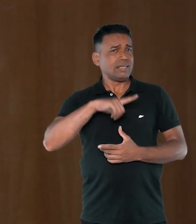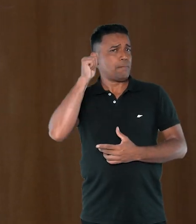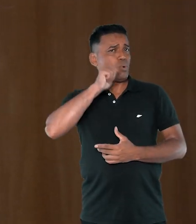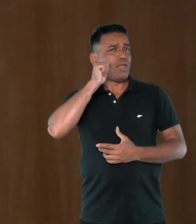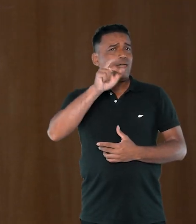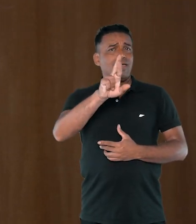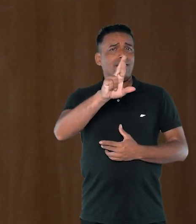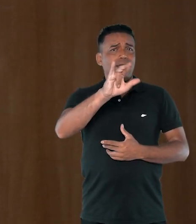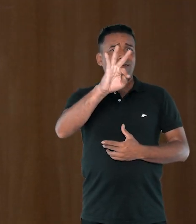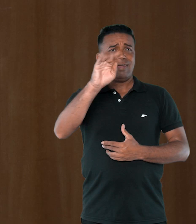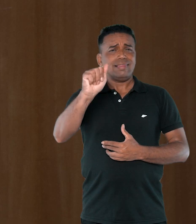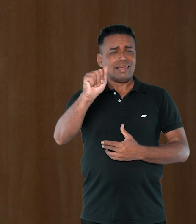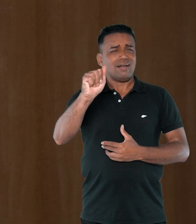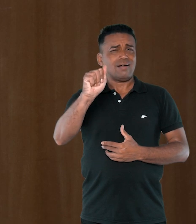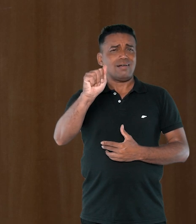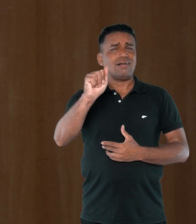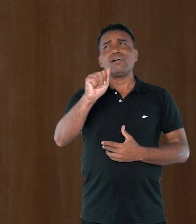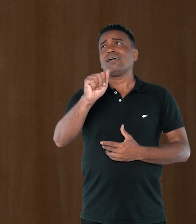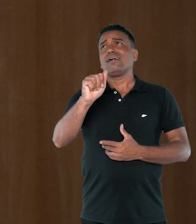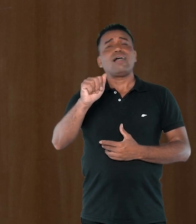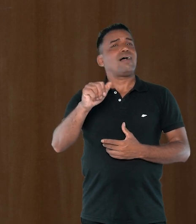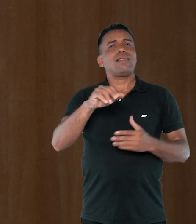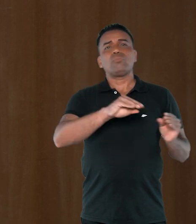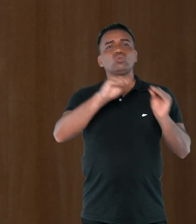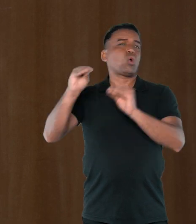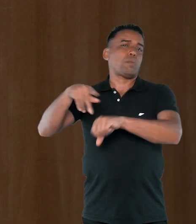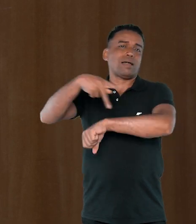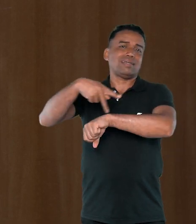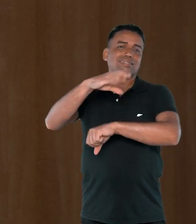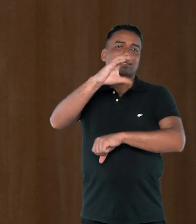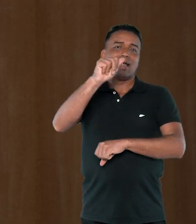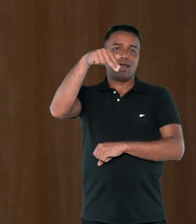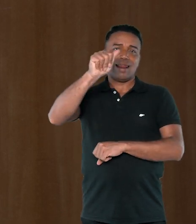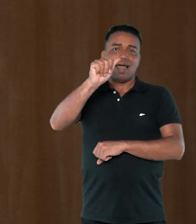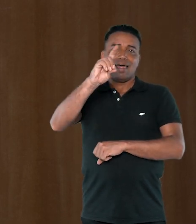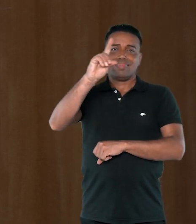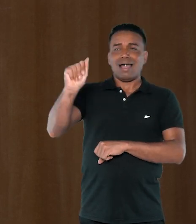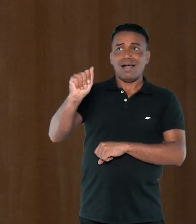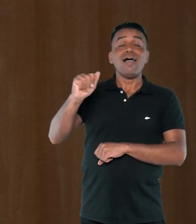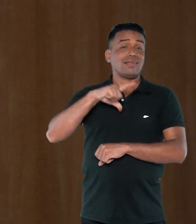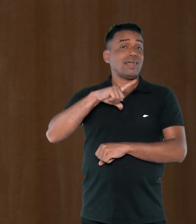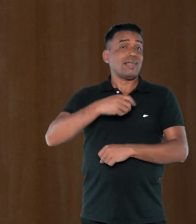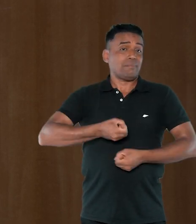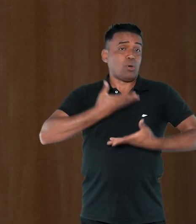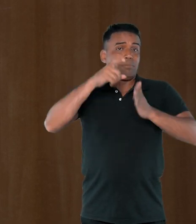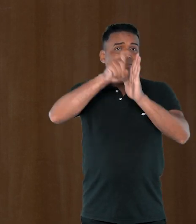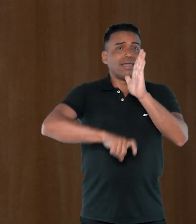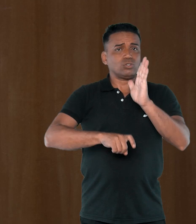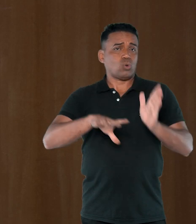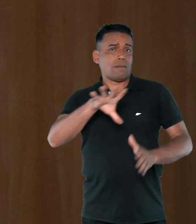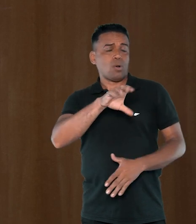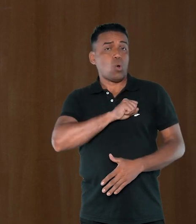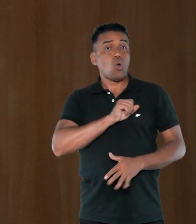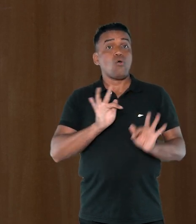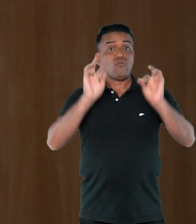bonito, né? Estamos aqui vivendo uma noite muito, muito agradável, uma noite gloriosa. Tem uma poeta amiga minha, a Rita